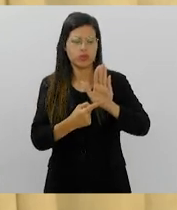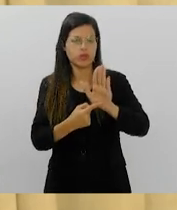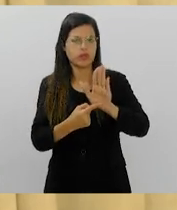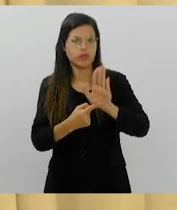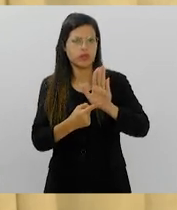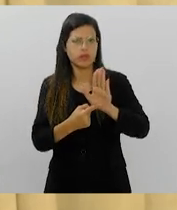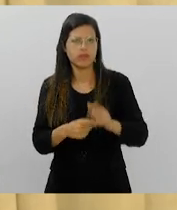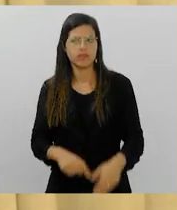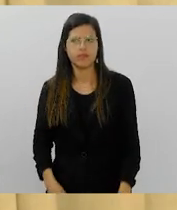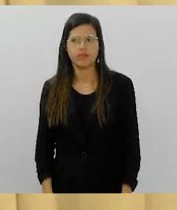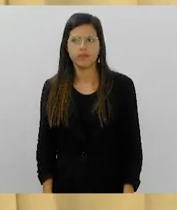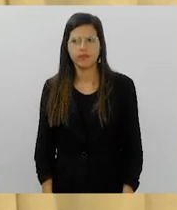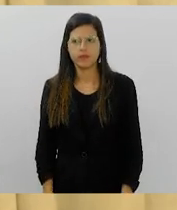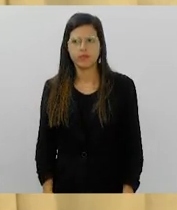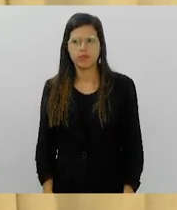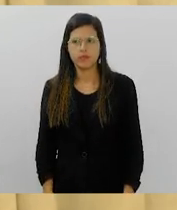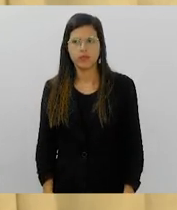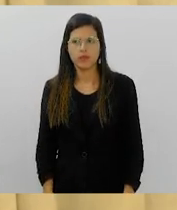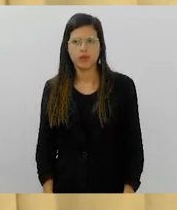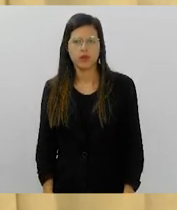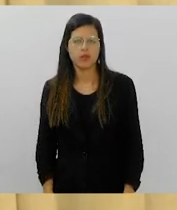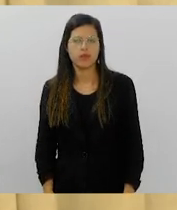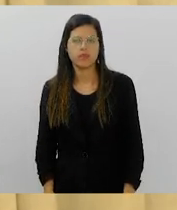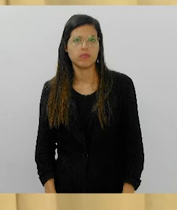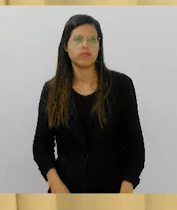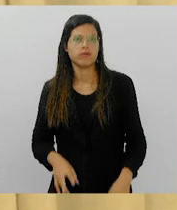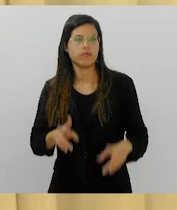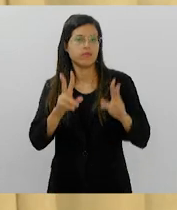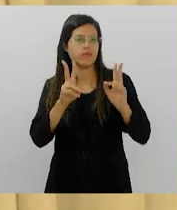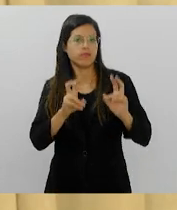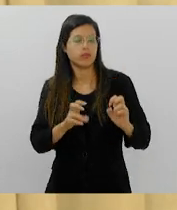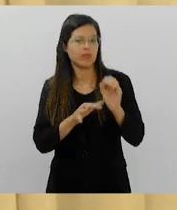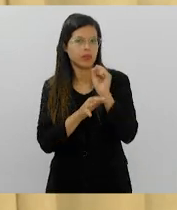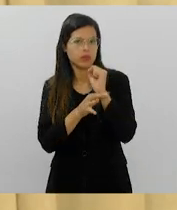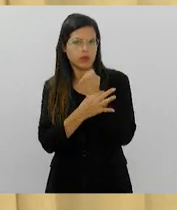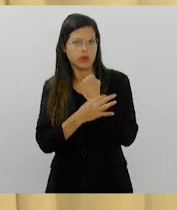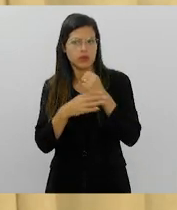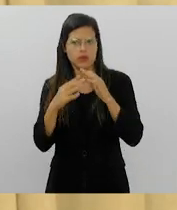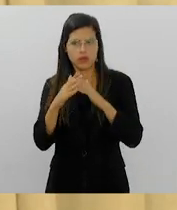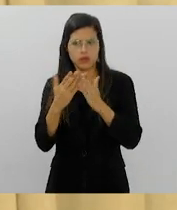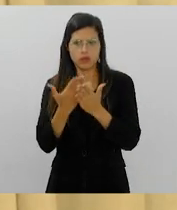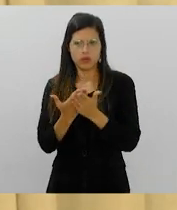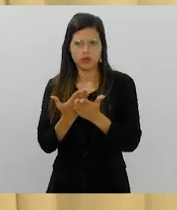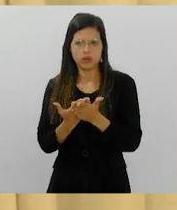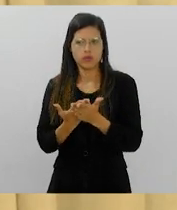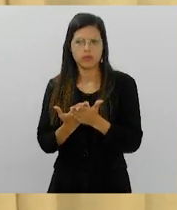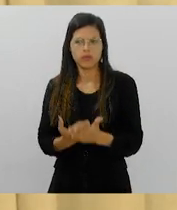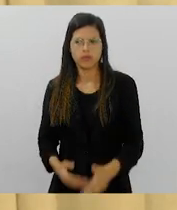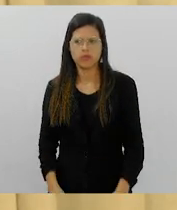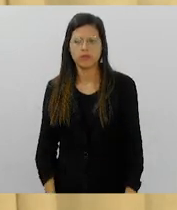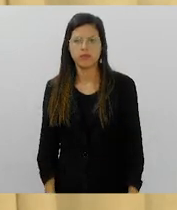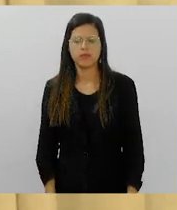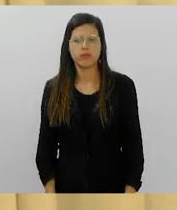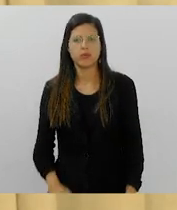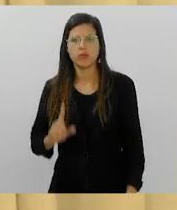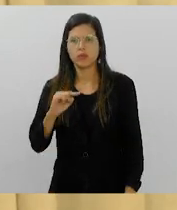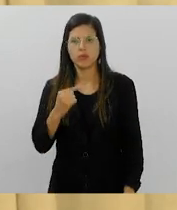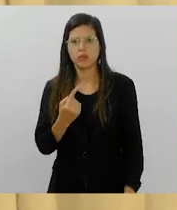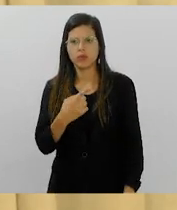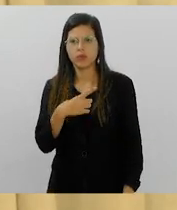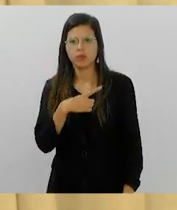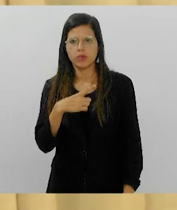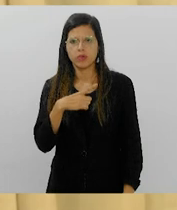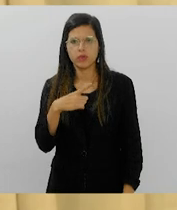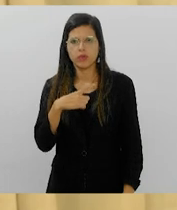especificamente temas voltados à segurança escolar, e a gente tem períodos